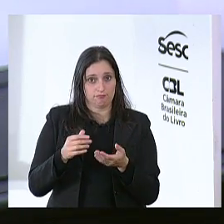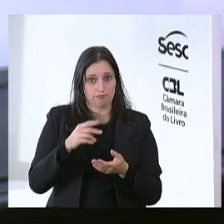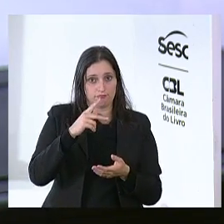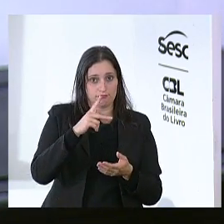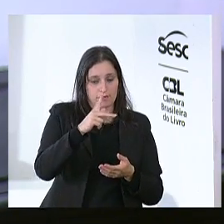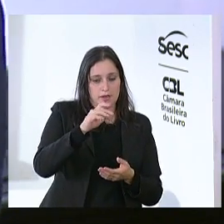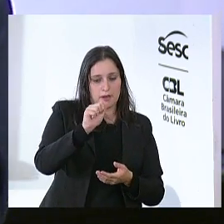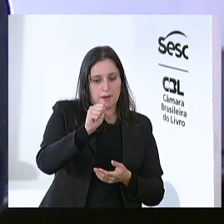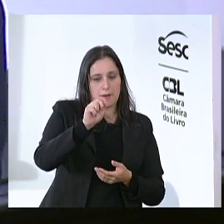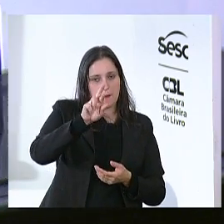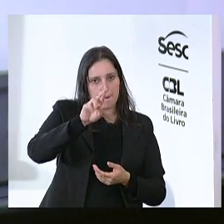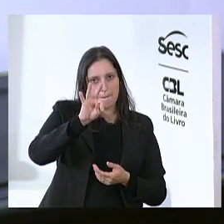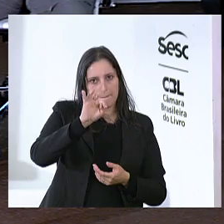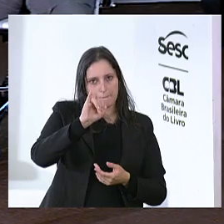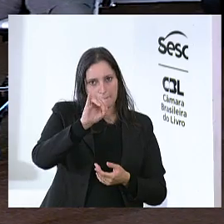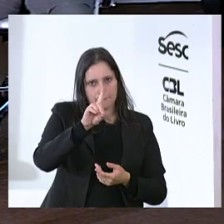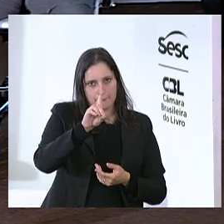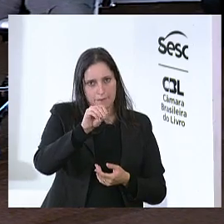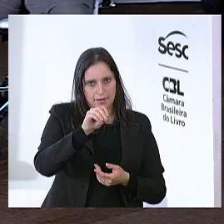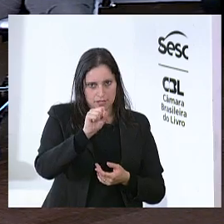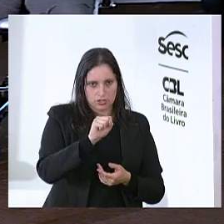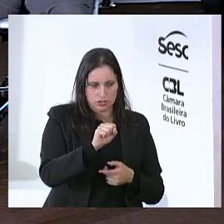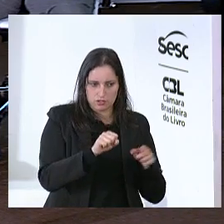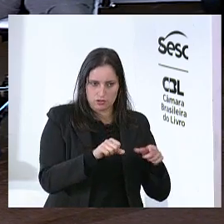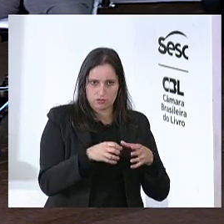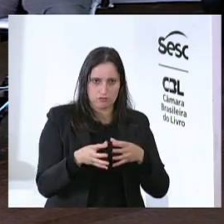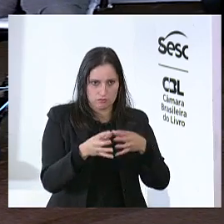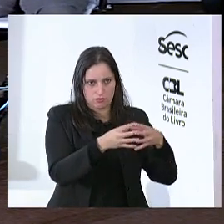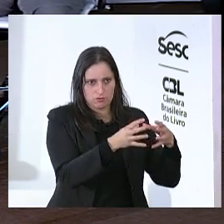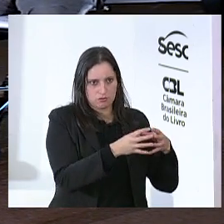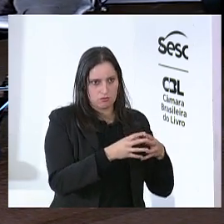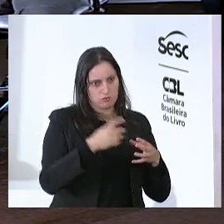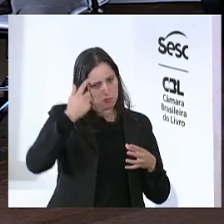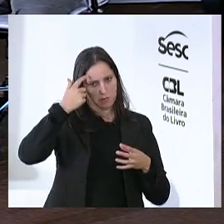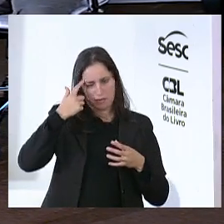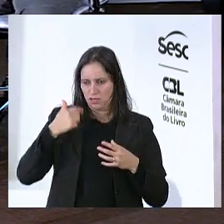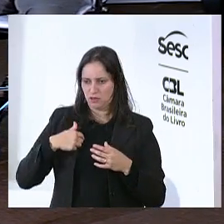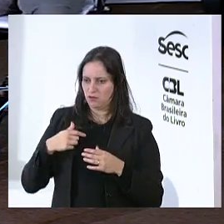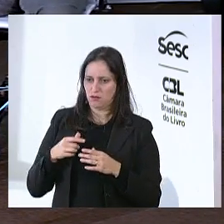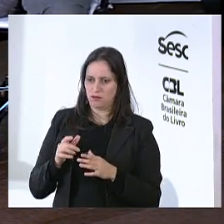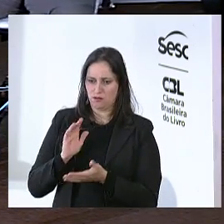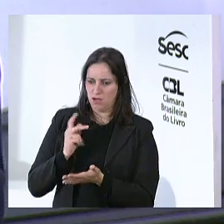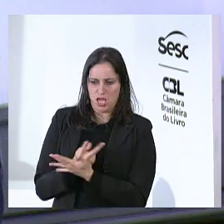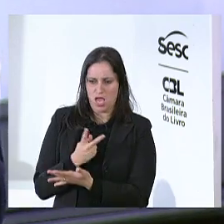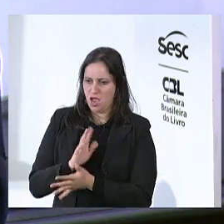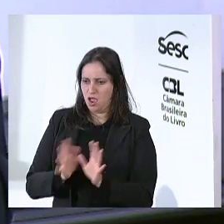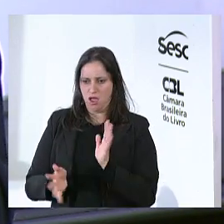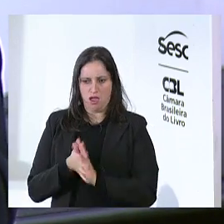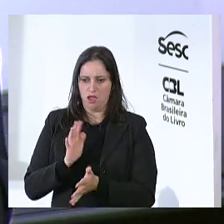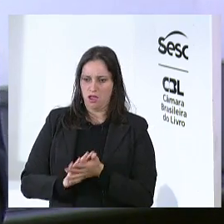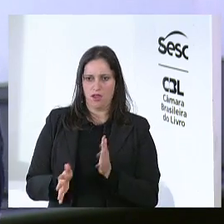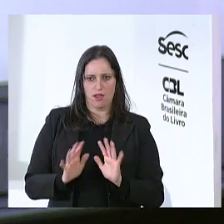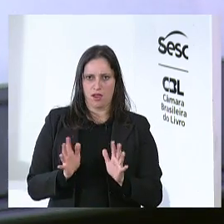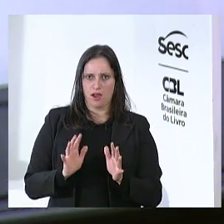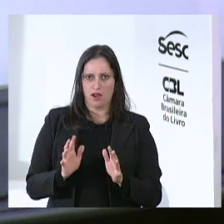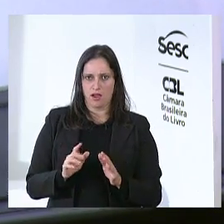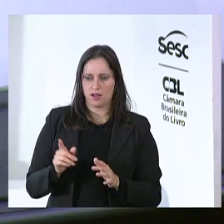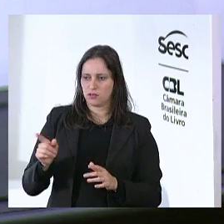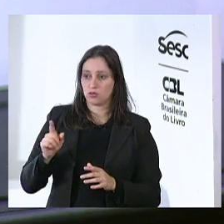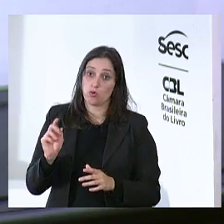inclusive, que originalmente se colocam contra a corrupção, ou políticos que pessoalmente não enriquecem, a entrar no